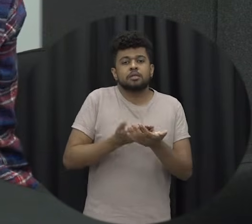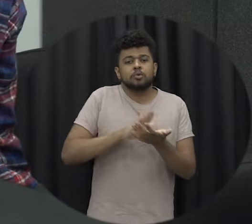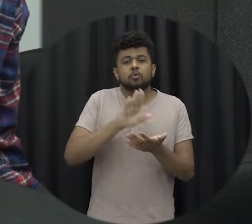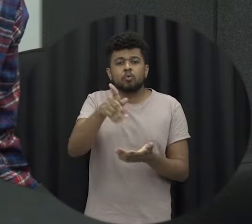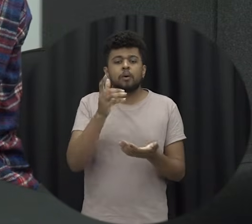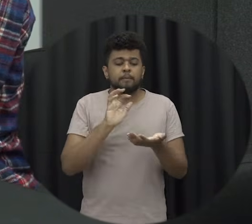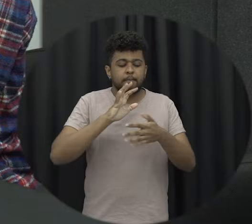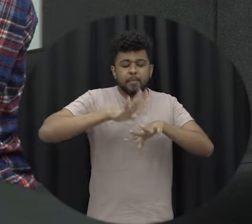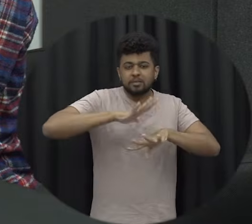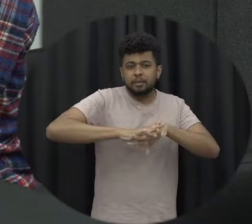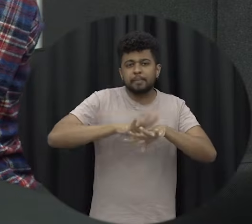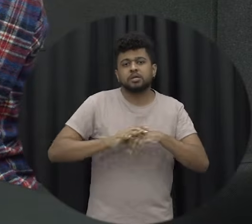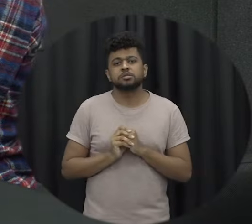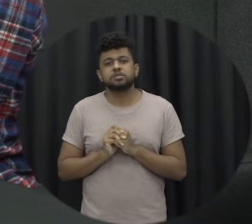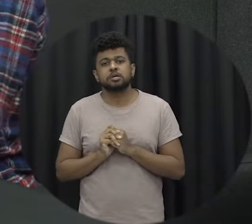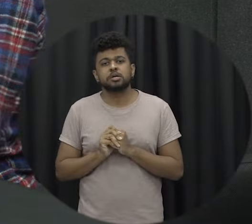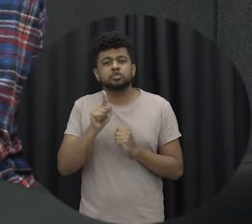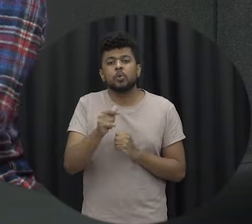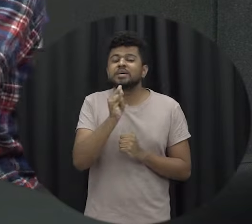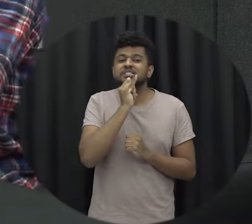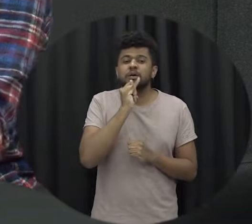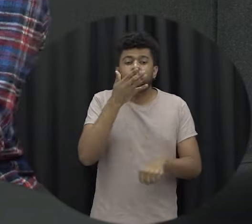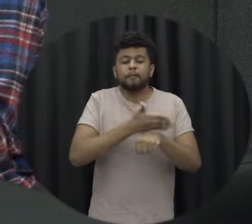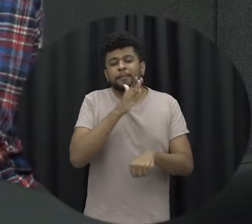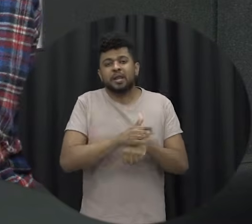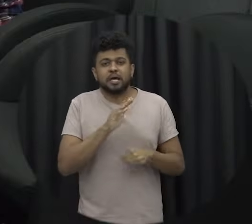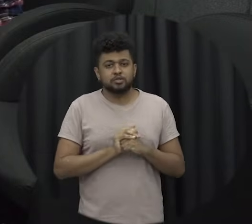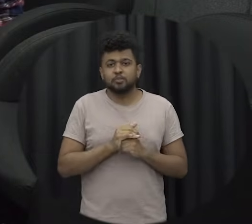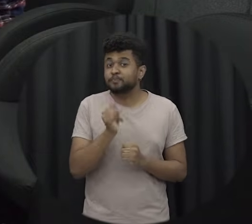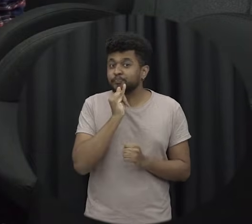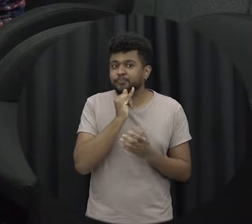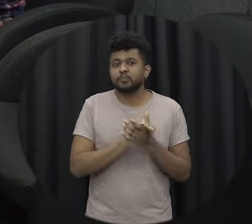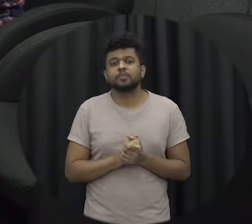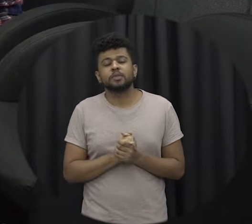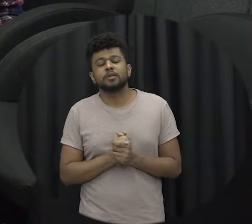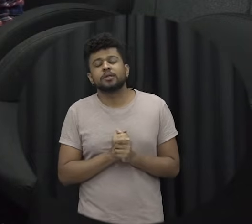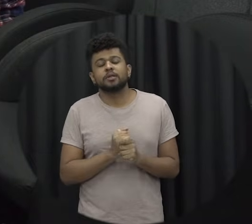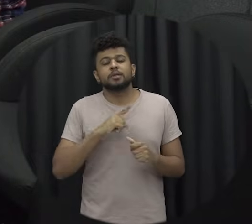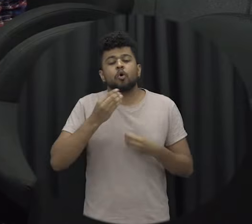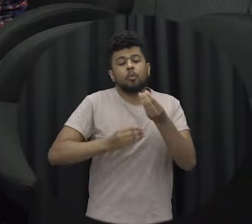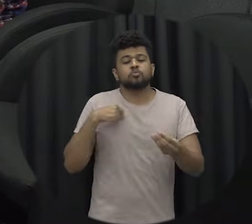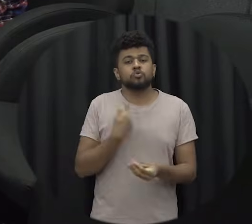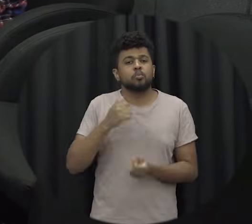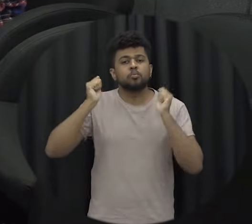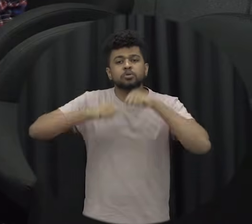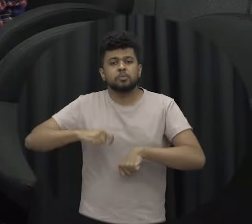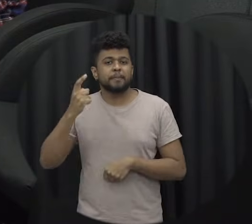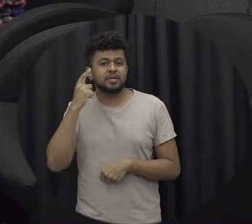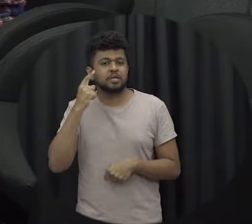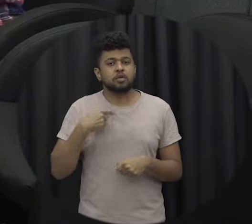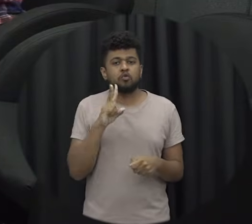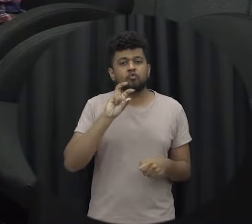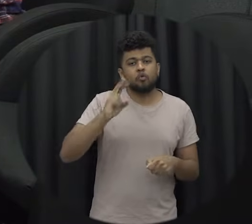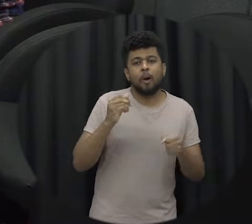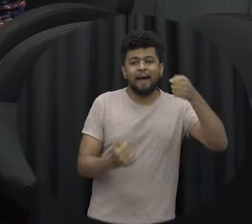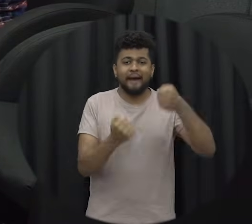um exemplo prático. Por exemplo, como que a gente pode pensar uma equação? Eu vou abastecer um carro, se 1 litro de gasolina